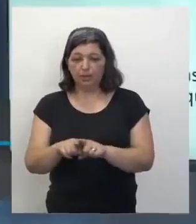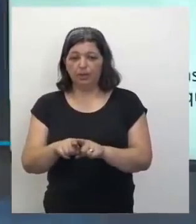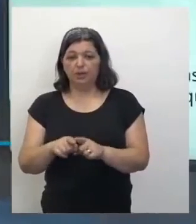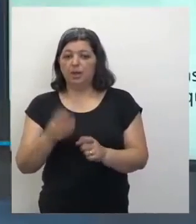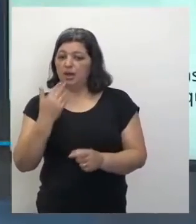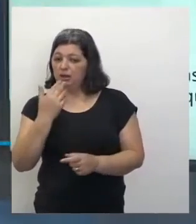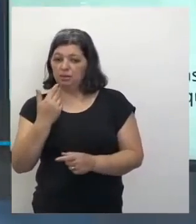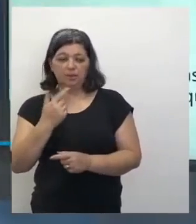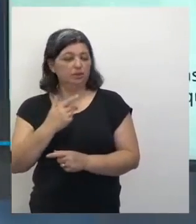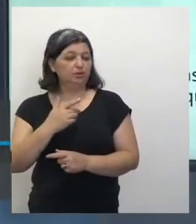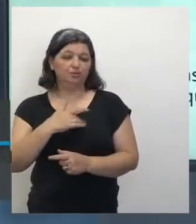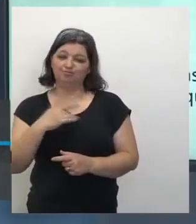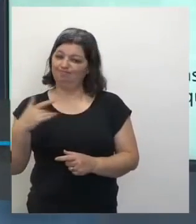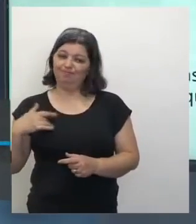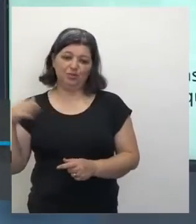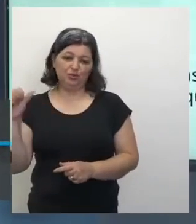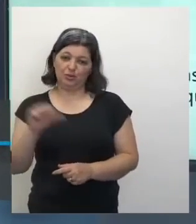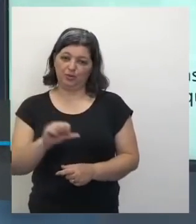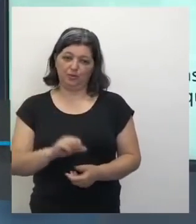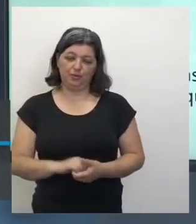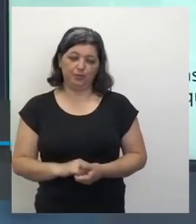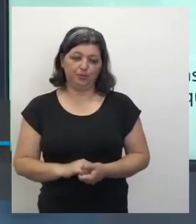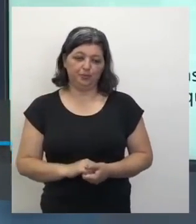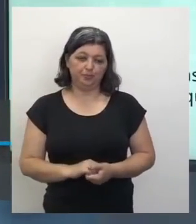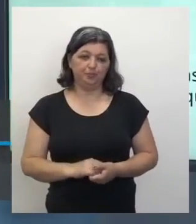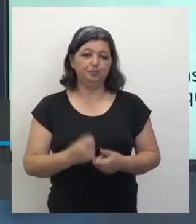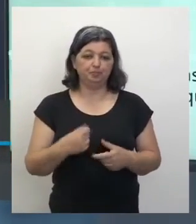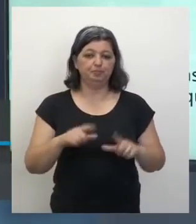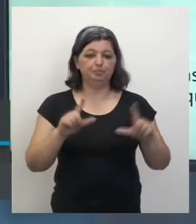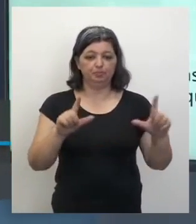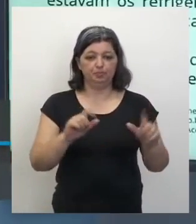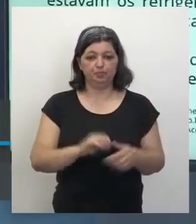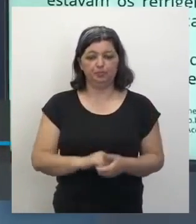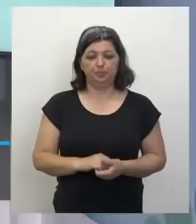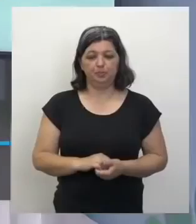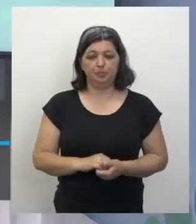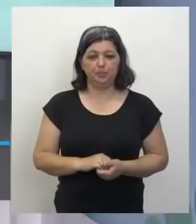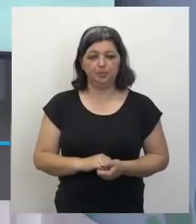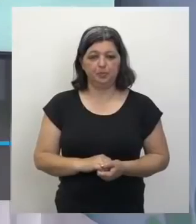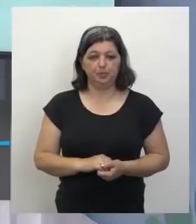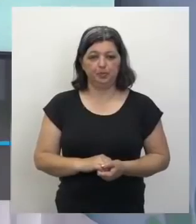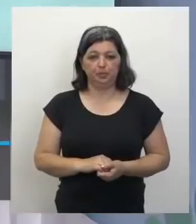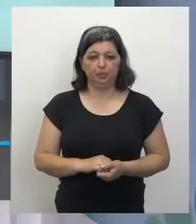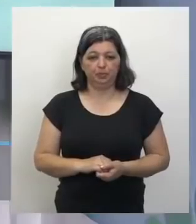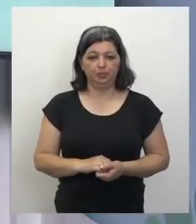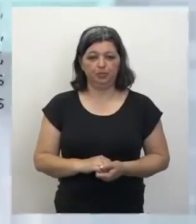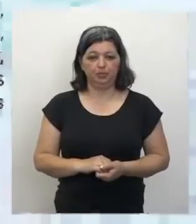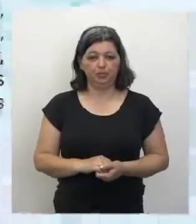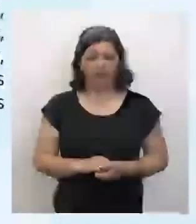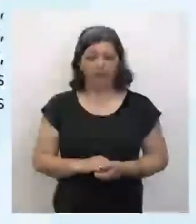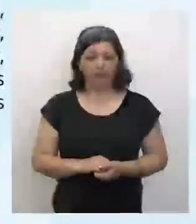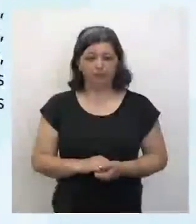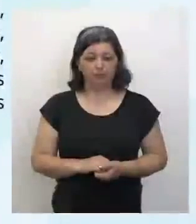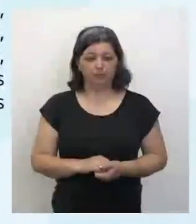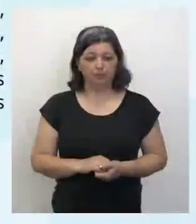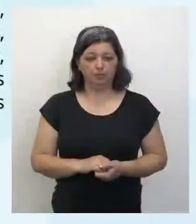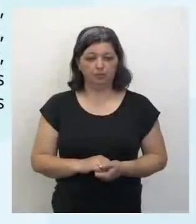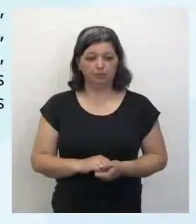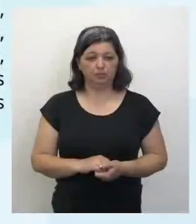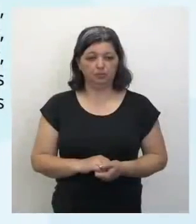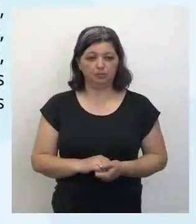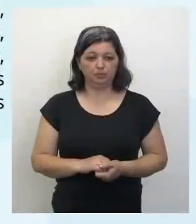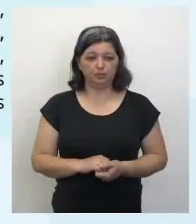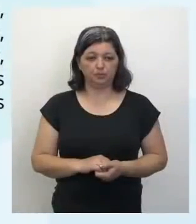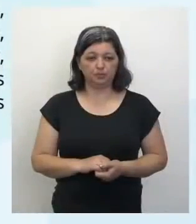lá. Agora, de novo, agora eu preciso do slide 9. Coloquem para mim, por gentileza, o slide 9. Então, vamos lá, só vou mudar a cor aqui,